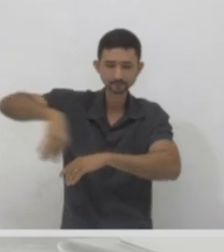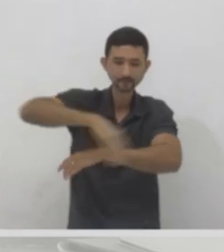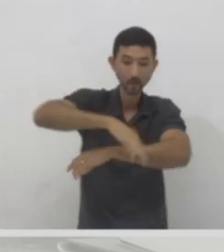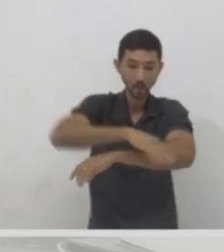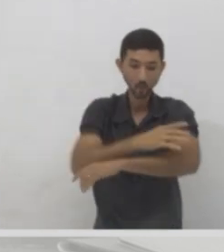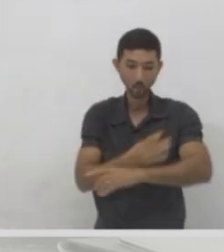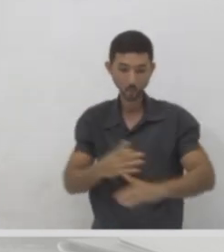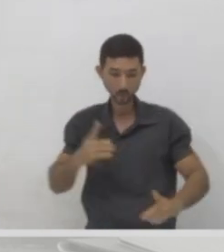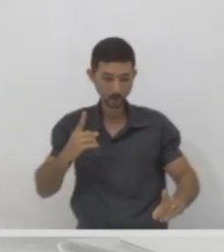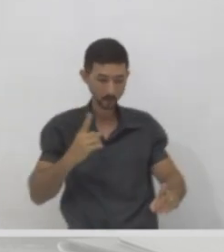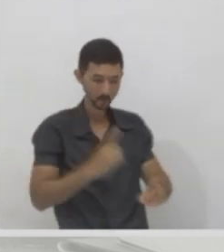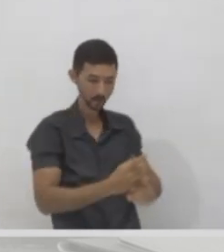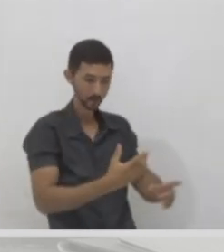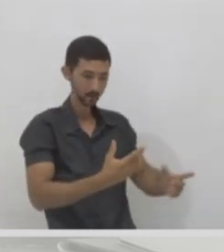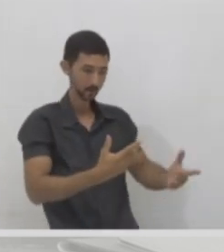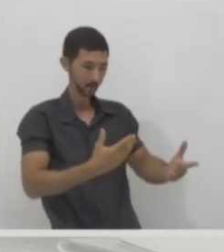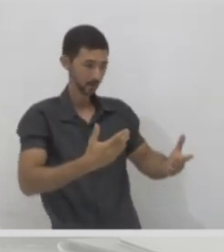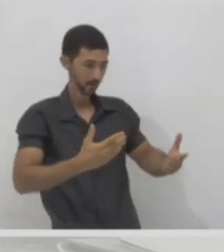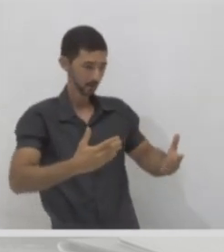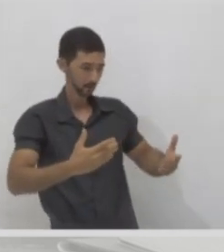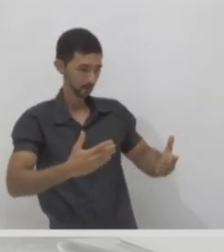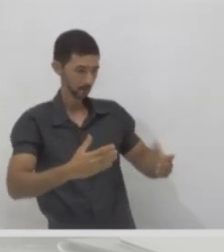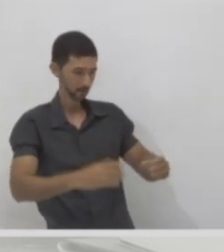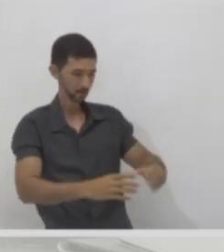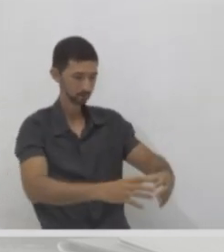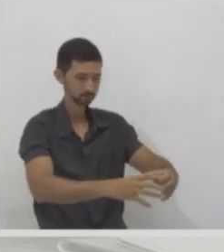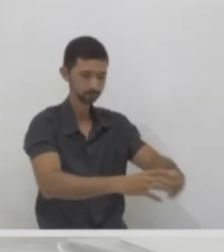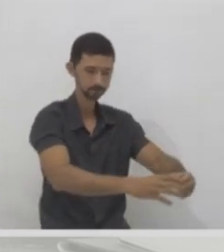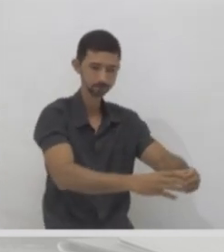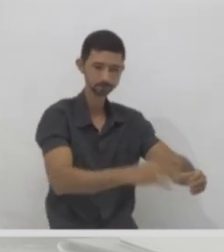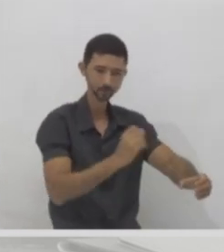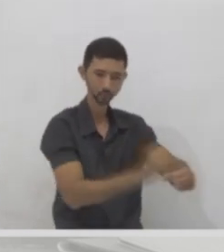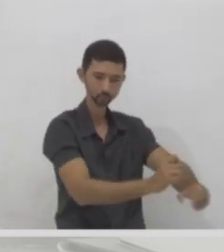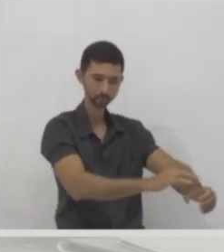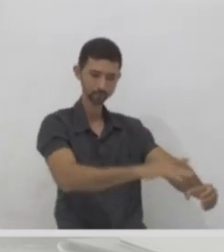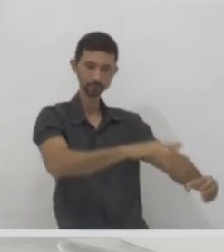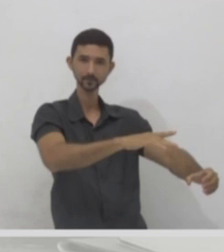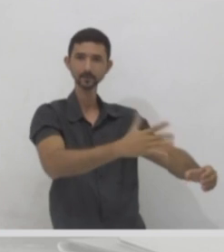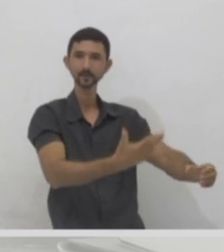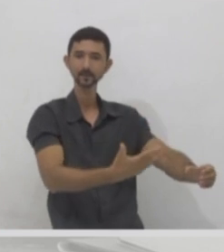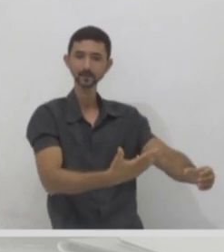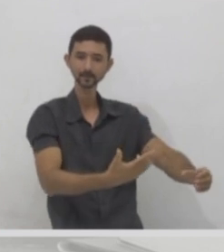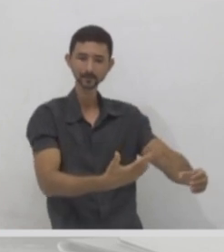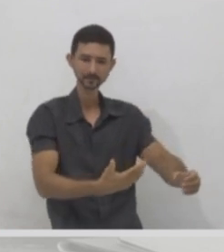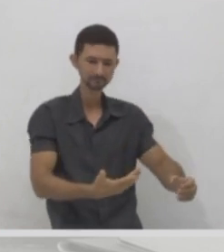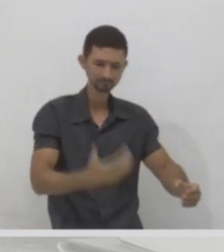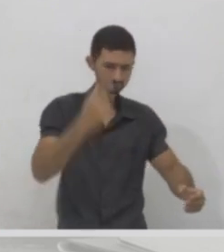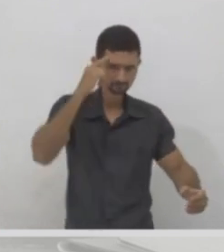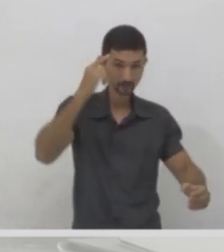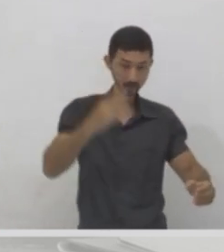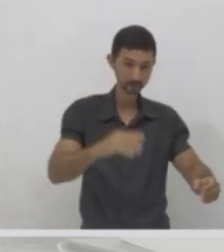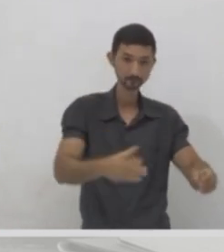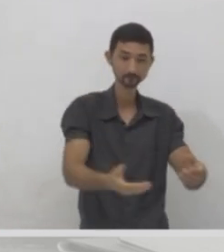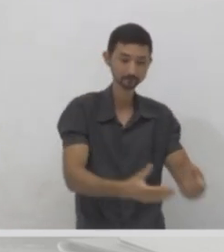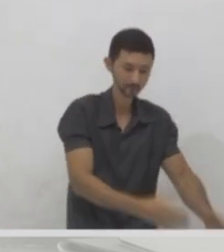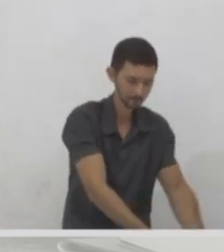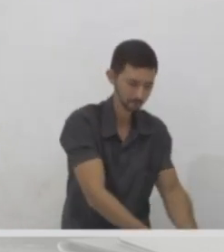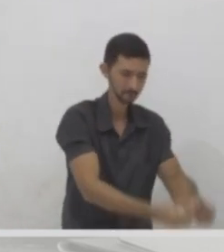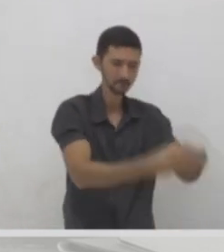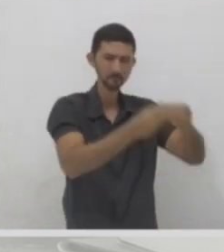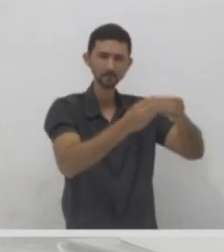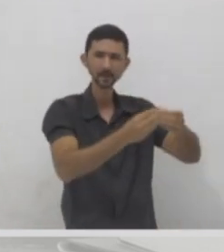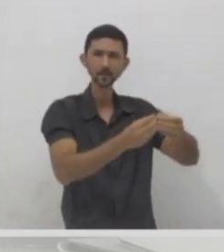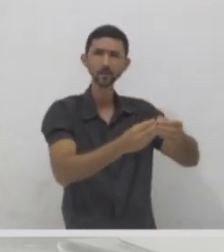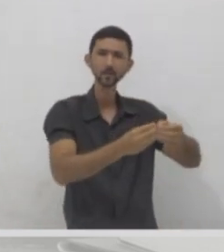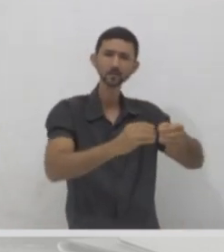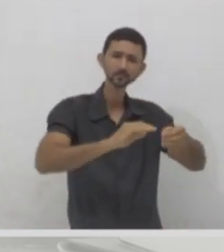de repente encontrou uma lâmpada mágica no caminho. Ela nem pensou 2 vezes. Pegou